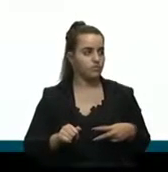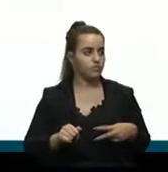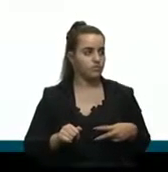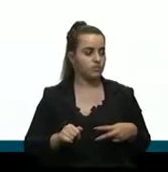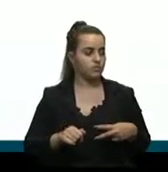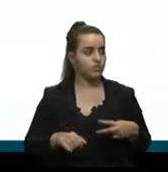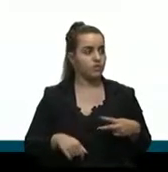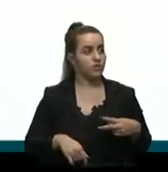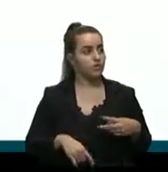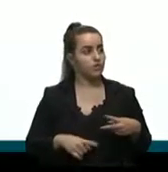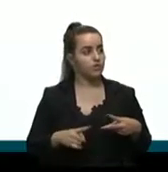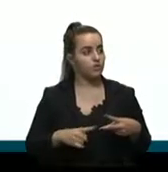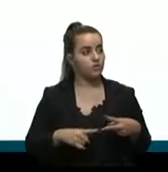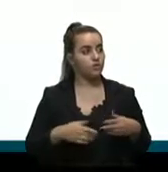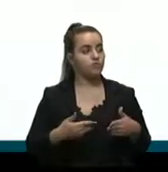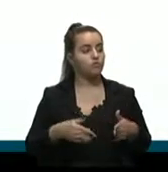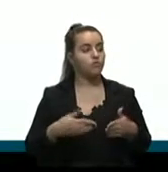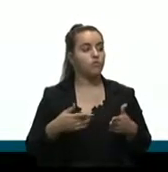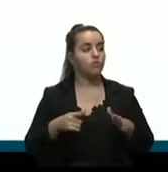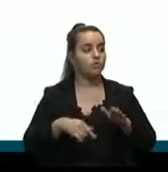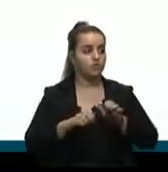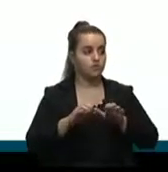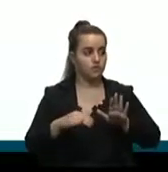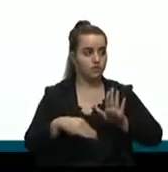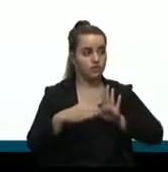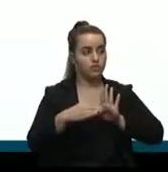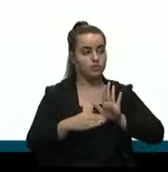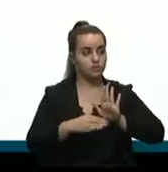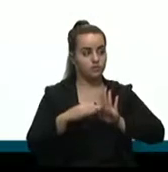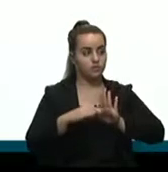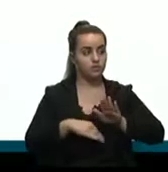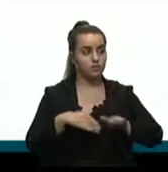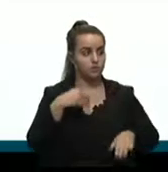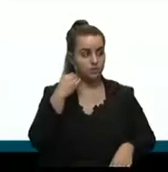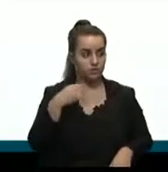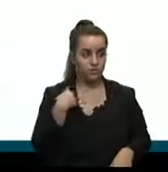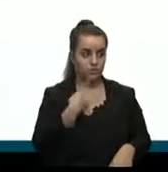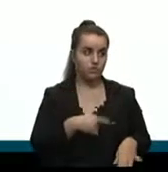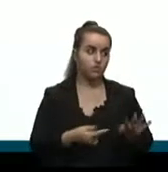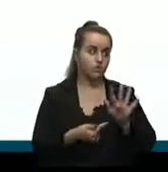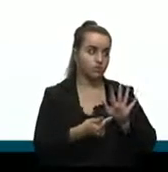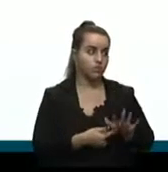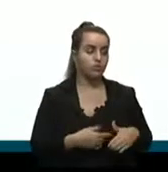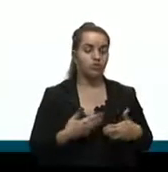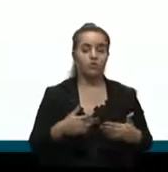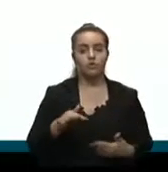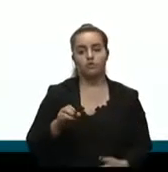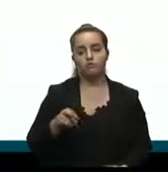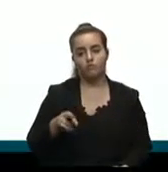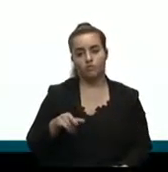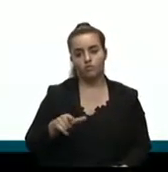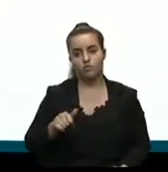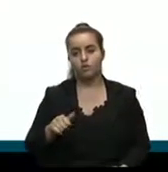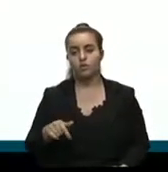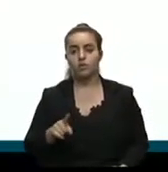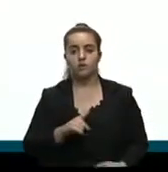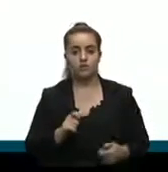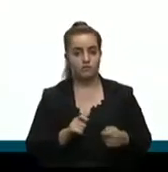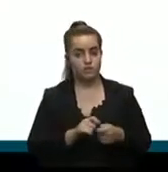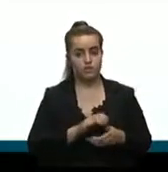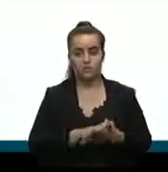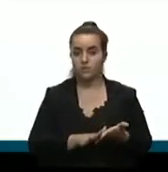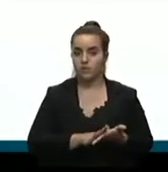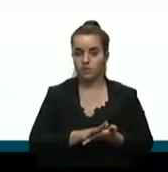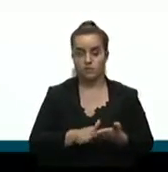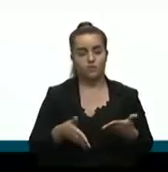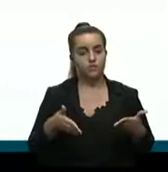Passo 2, determinar a estatística de teste. Perceba aqui que nós apenas explicitamos a fórmula. Fazemos nada com ela neste